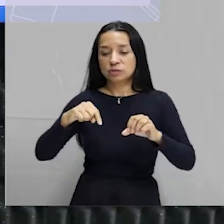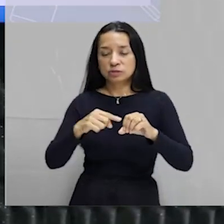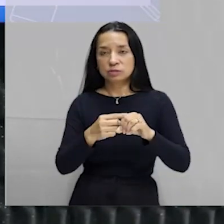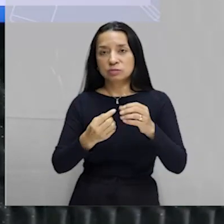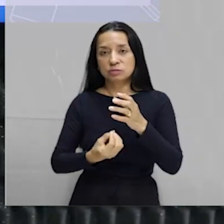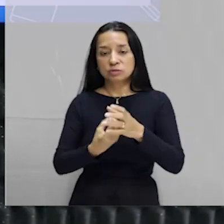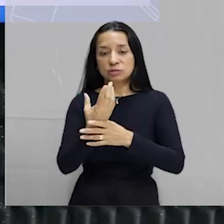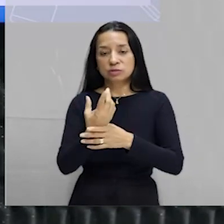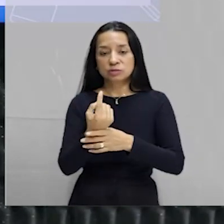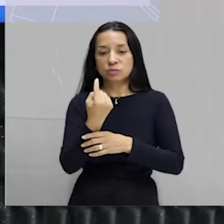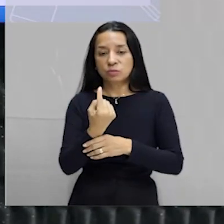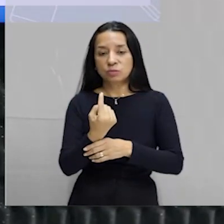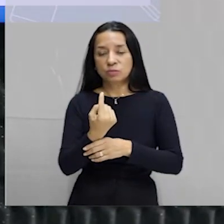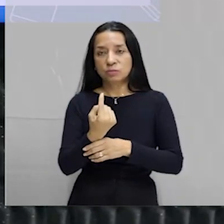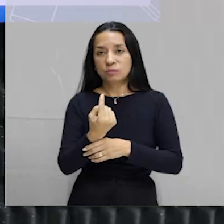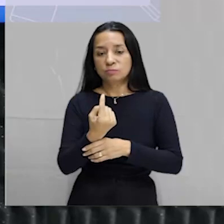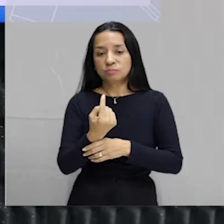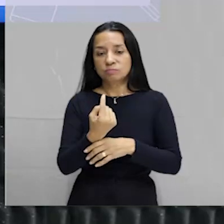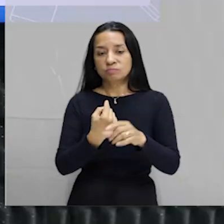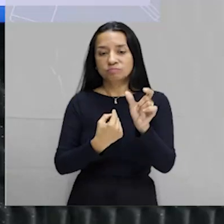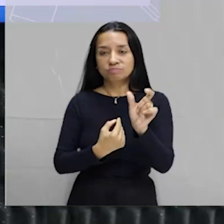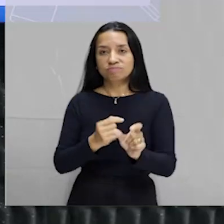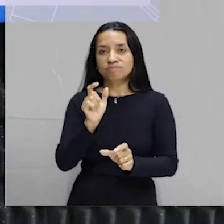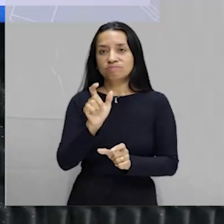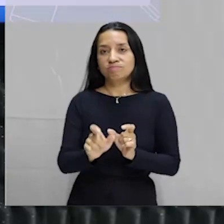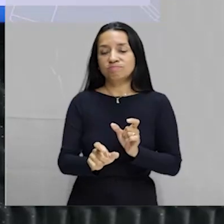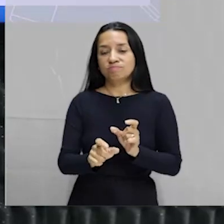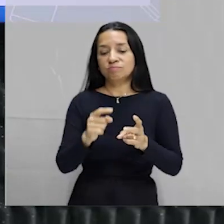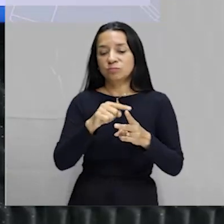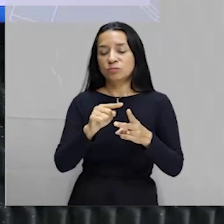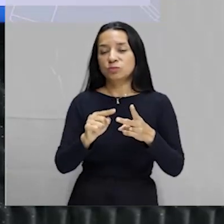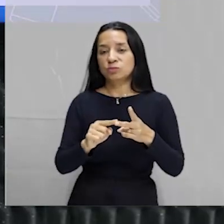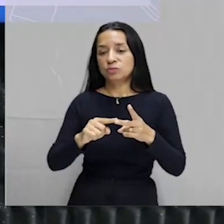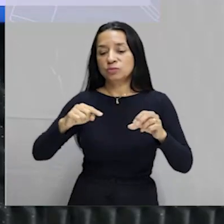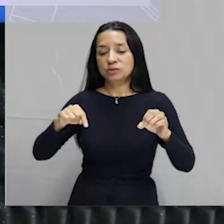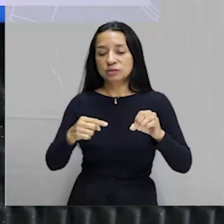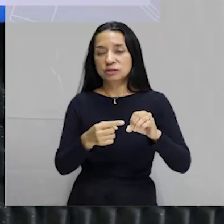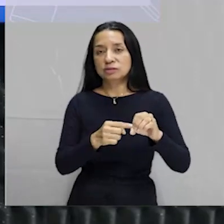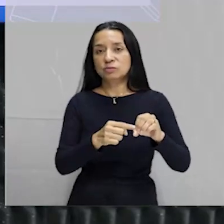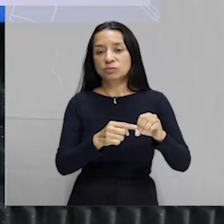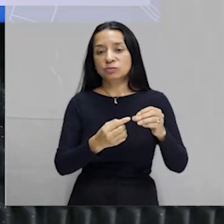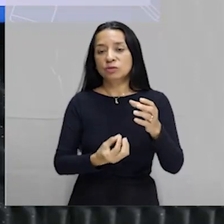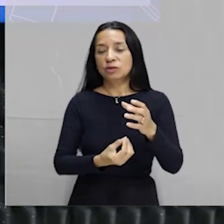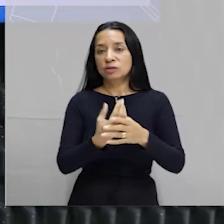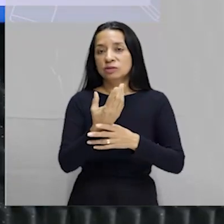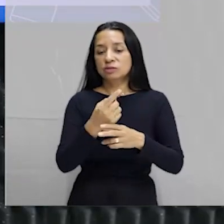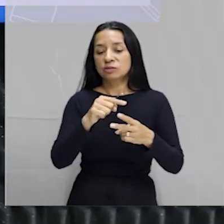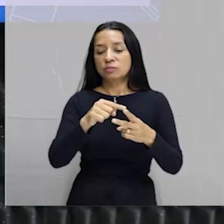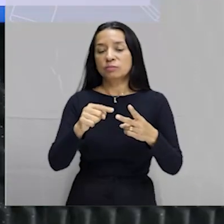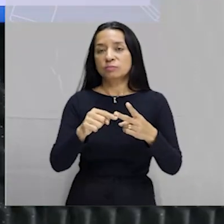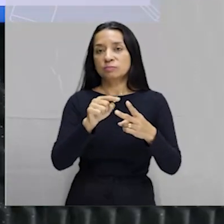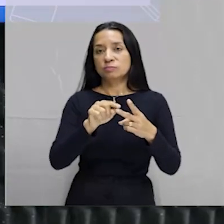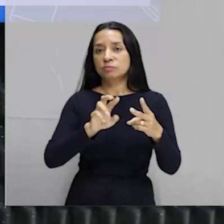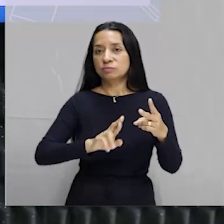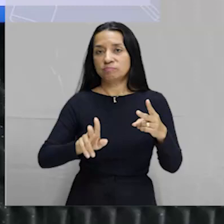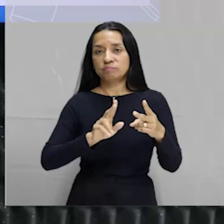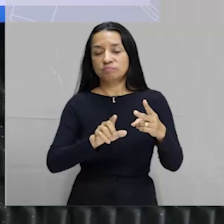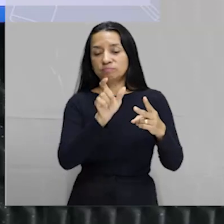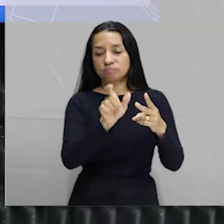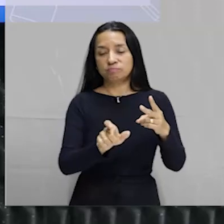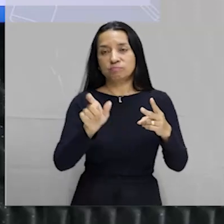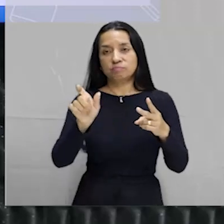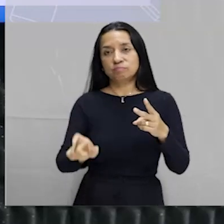esses indivíduos aqui, tá? Nesse caso, eu tenho 2 zigotos originando indivíduos diferentes. Então, como